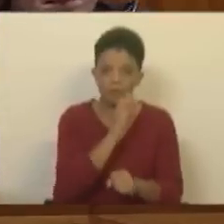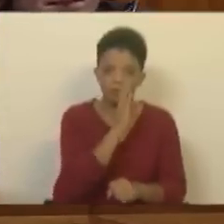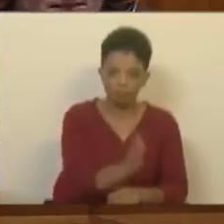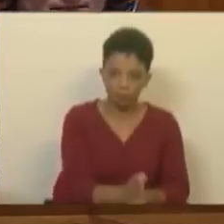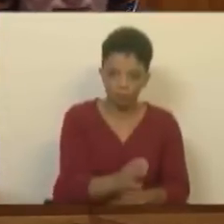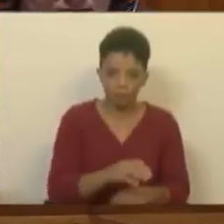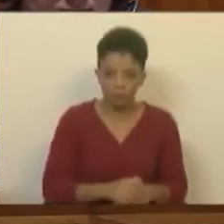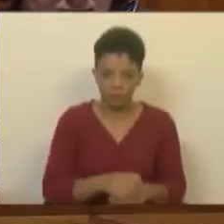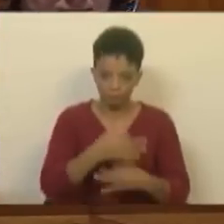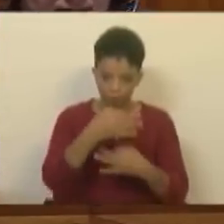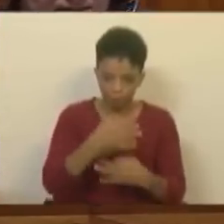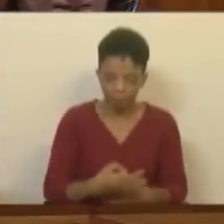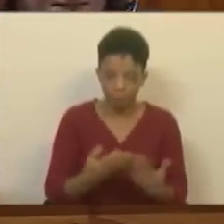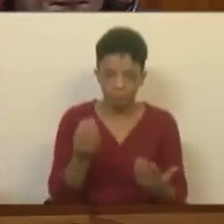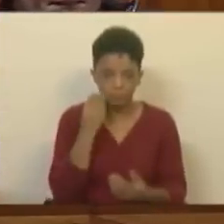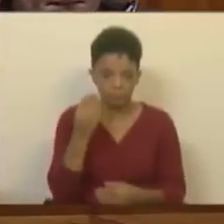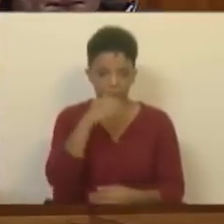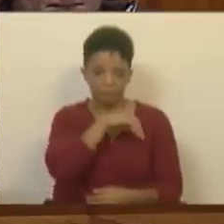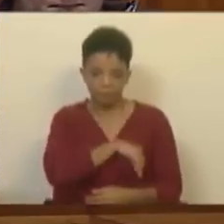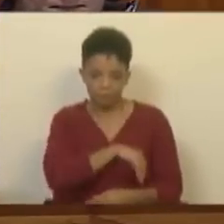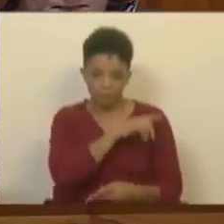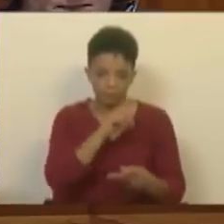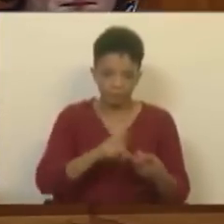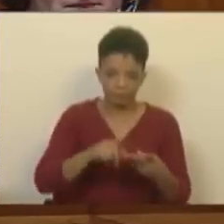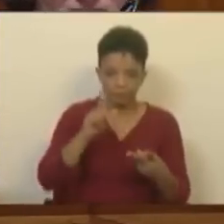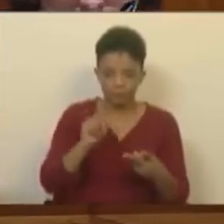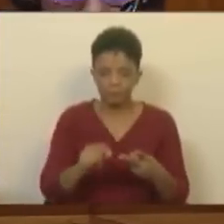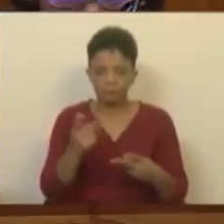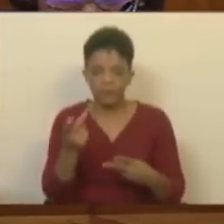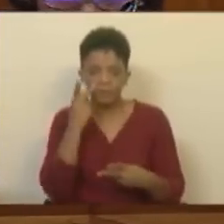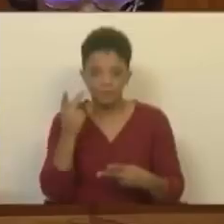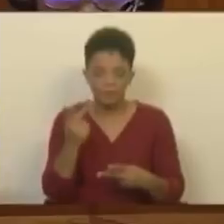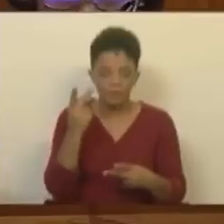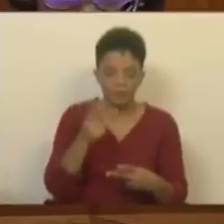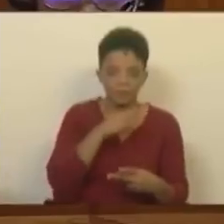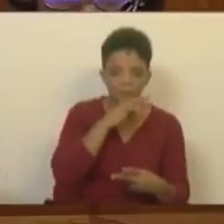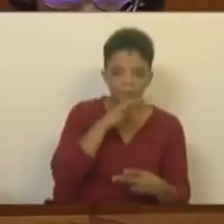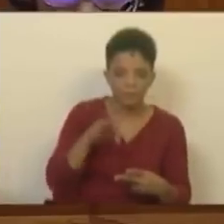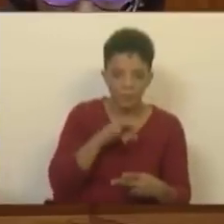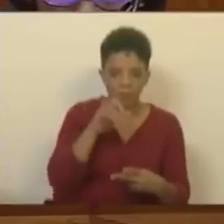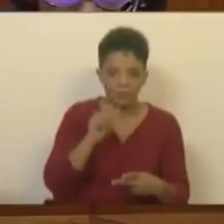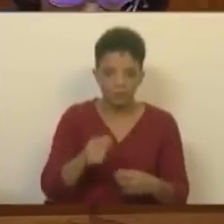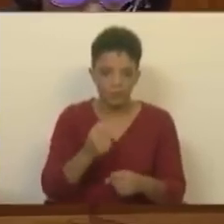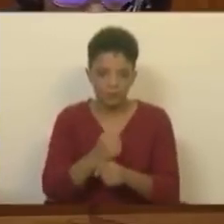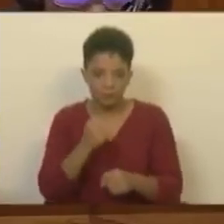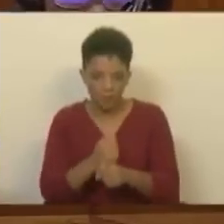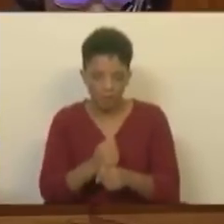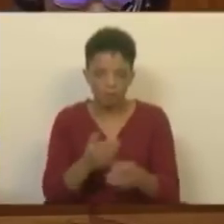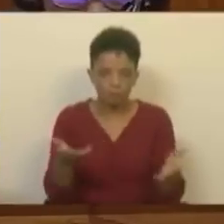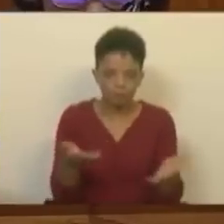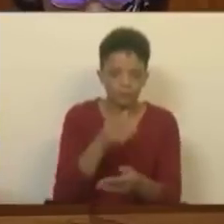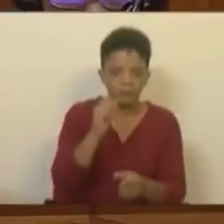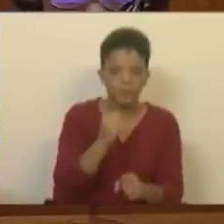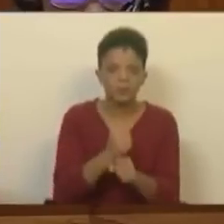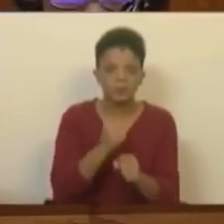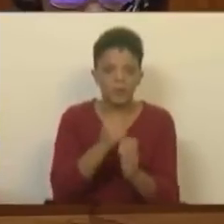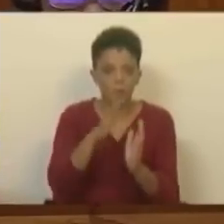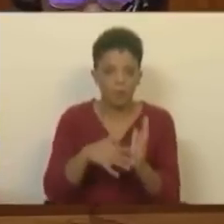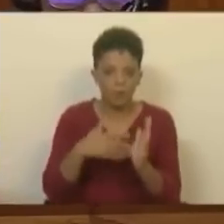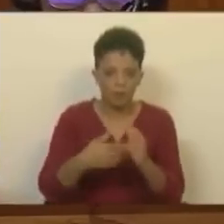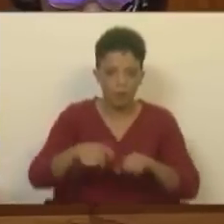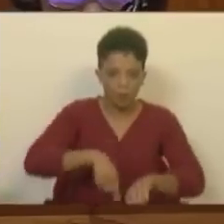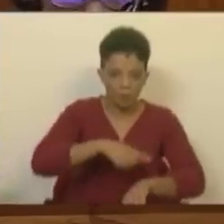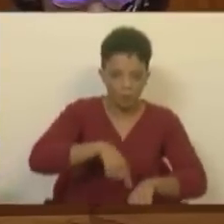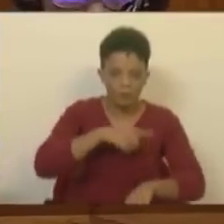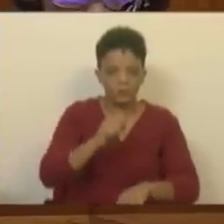justas dignas quer na remuneração quer na conciliação devida pessoal e familiar querem efetivamente na carga laboral que tem segundo